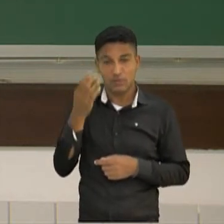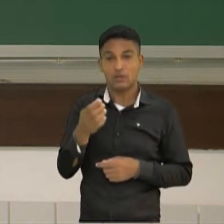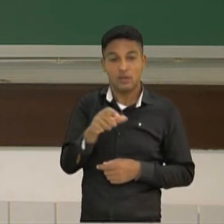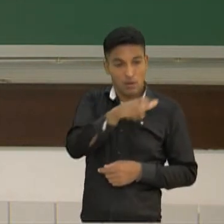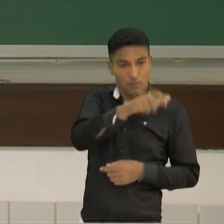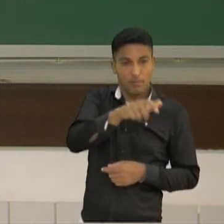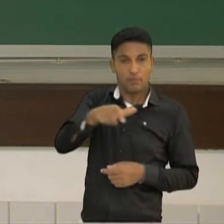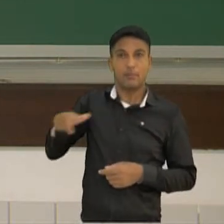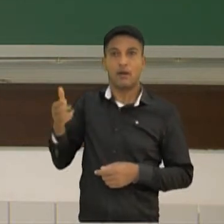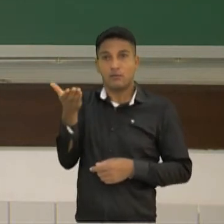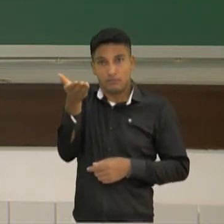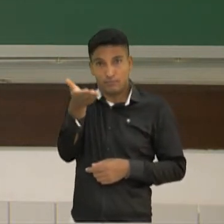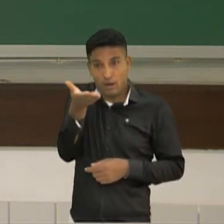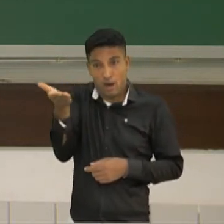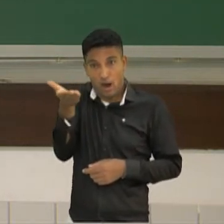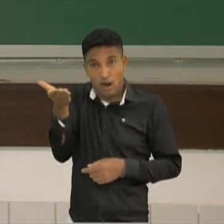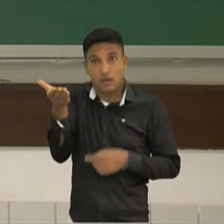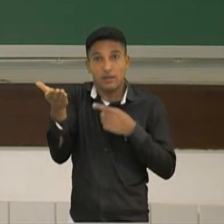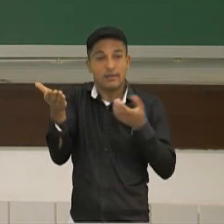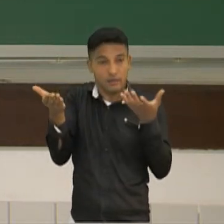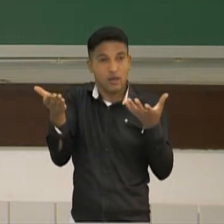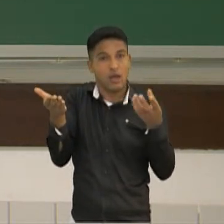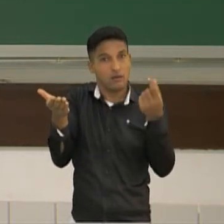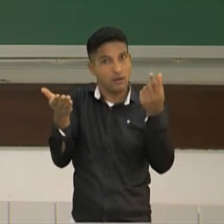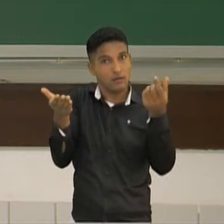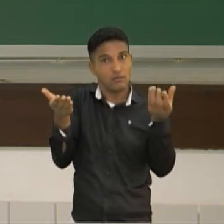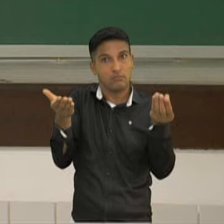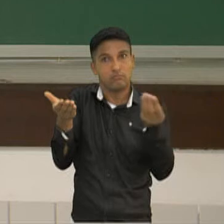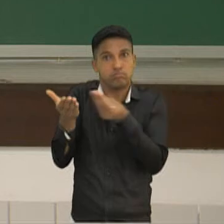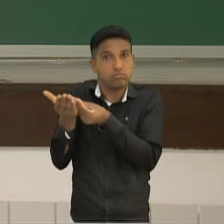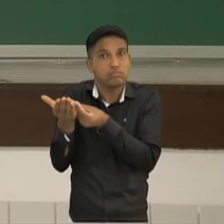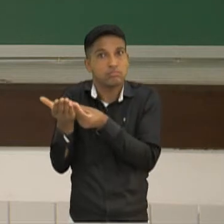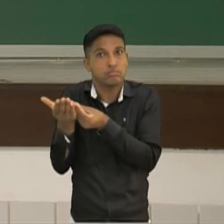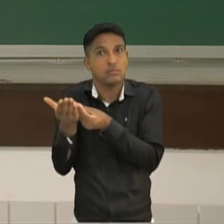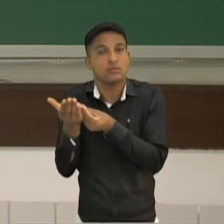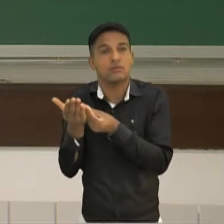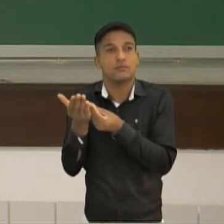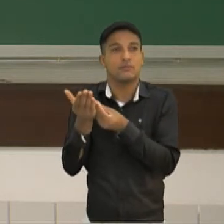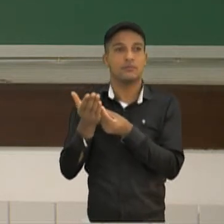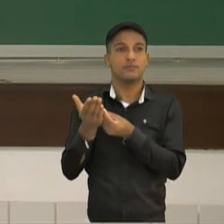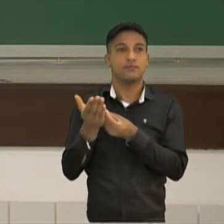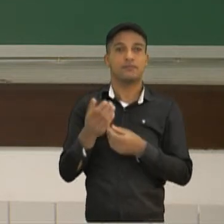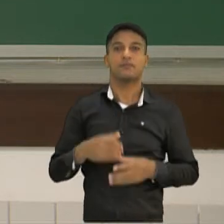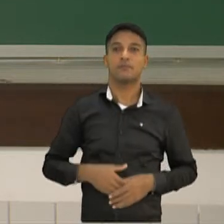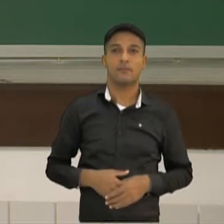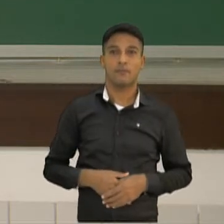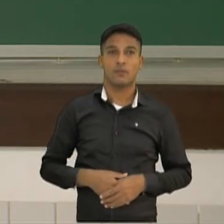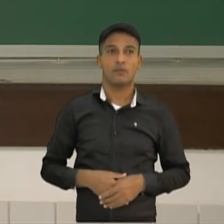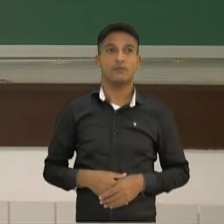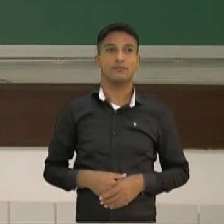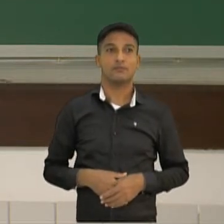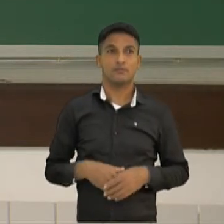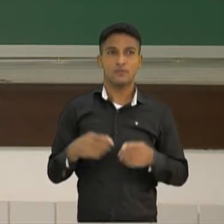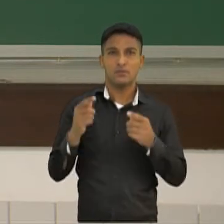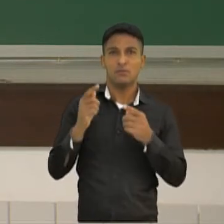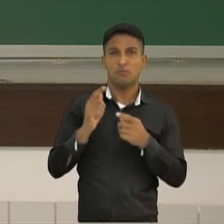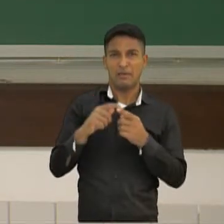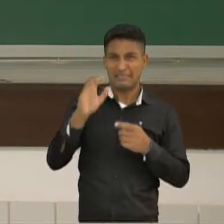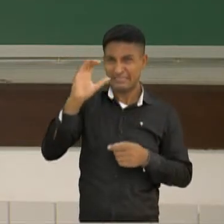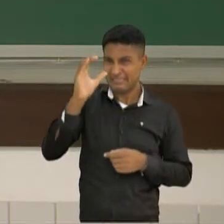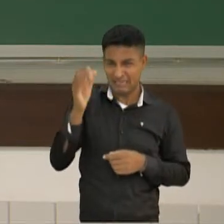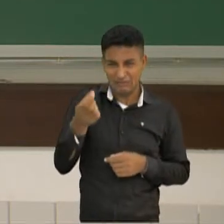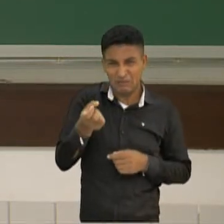ter tudo isso aqui de centavos, não é verdade? Nem é centavos ali, já passa dos décimos de milésimo, décimo de milionésimo,